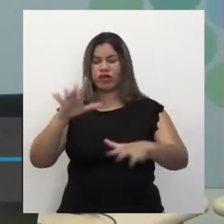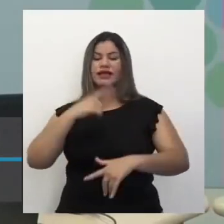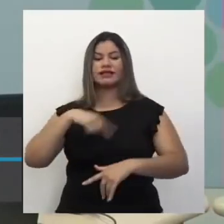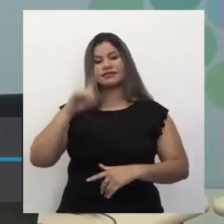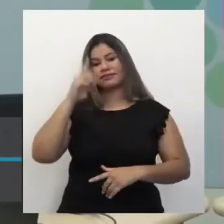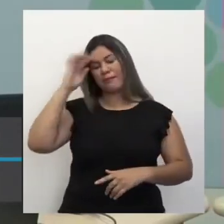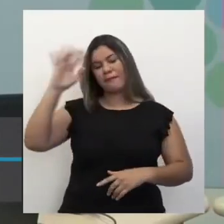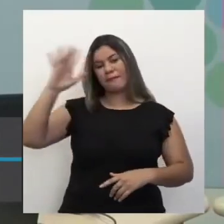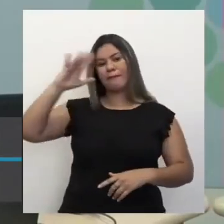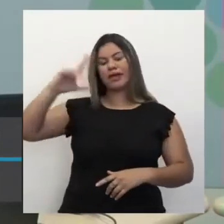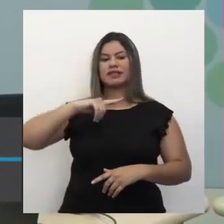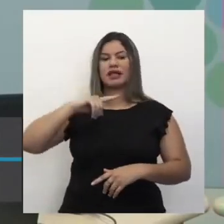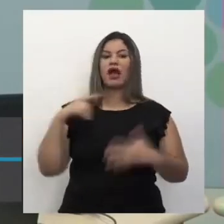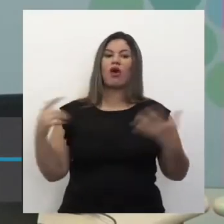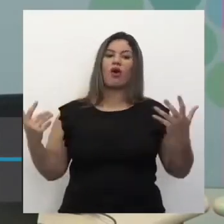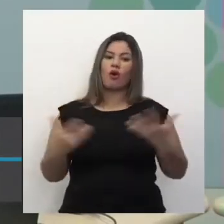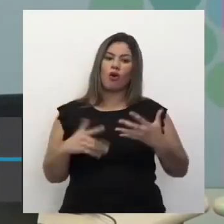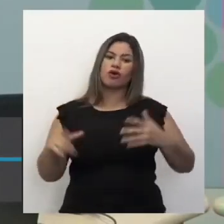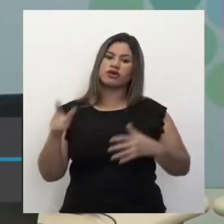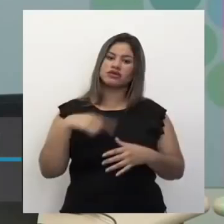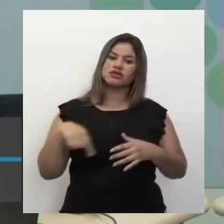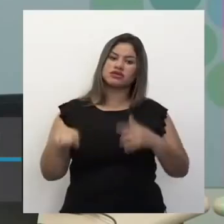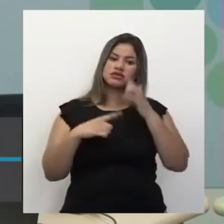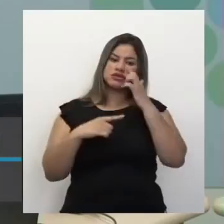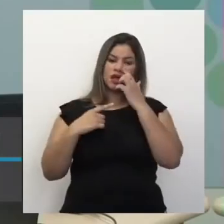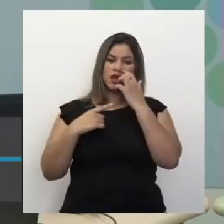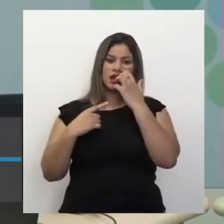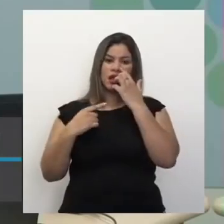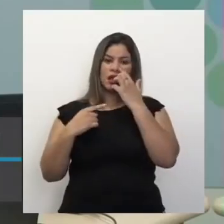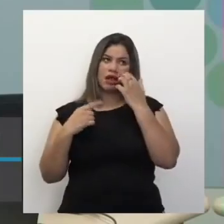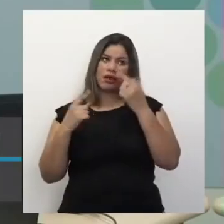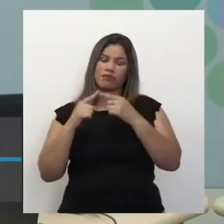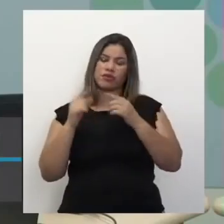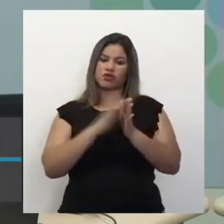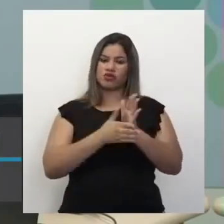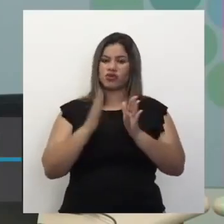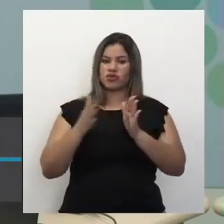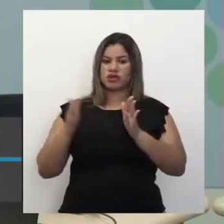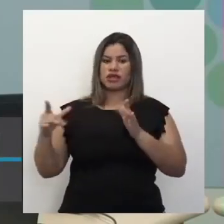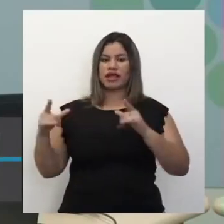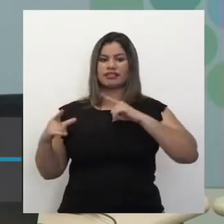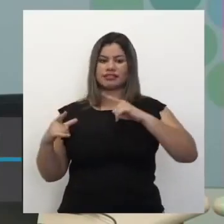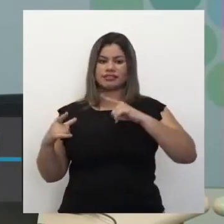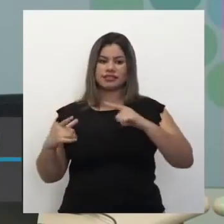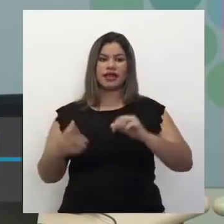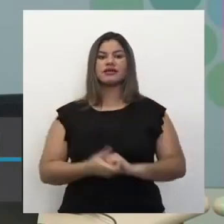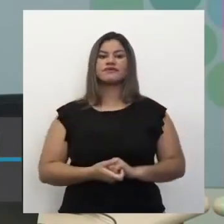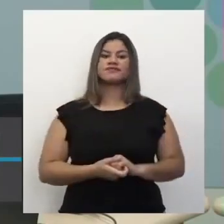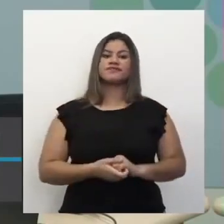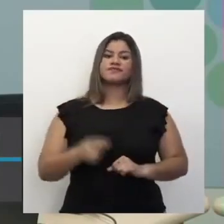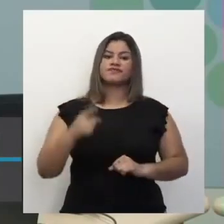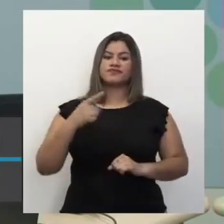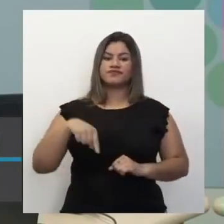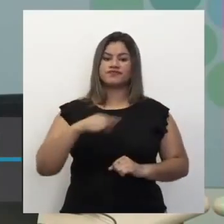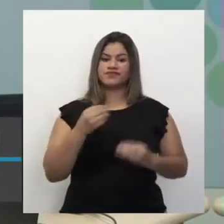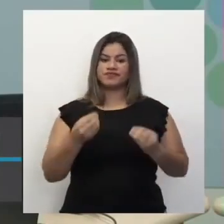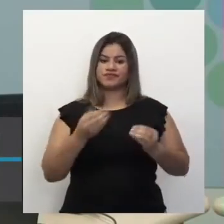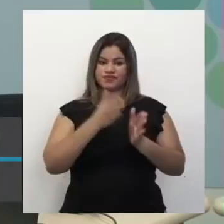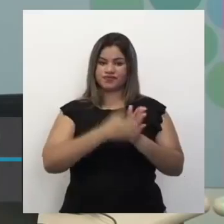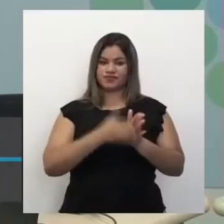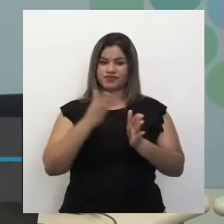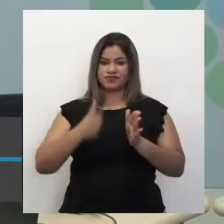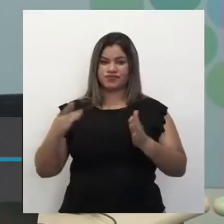mas hoje a gente separa isso, né? O lugar que é mais urbanizado, tal, e aí a gente separa áreas